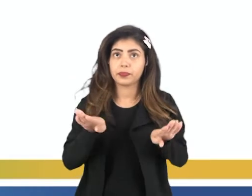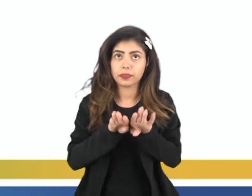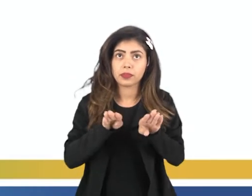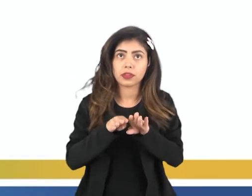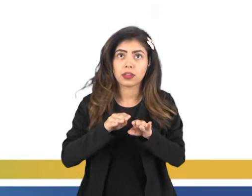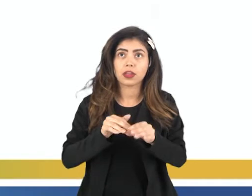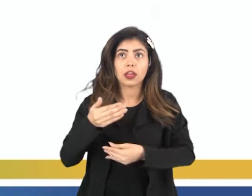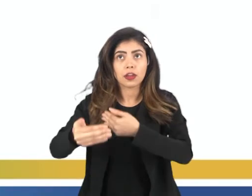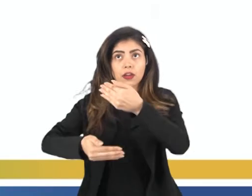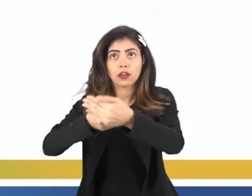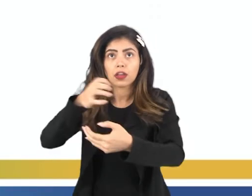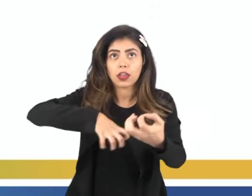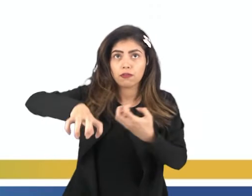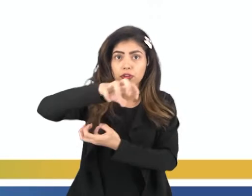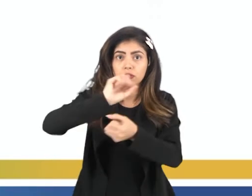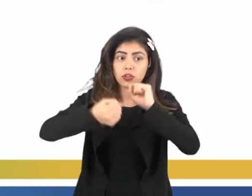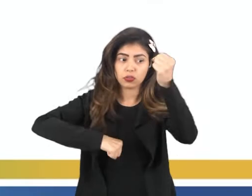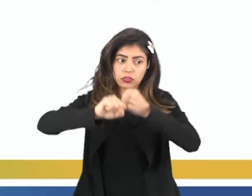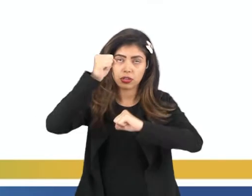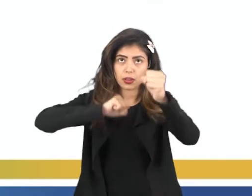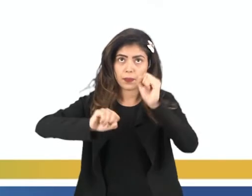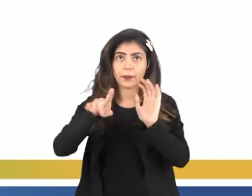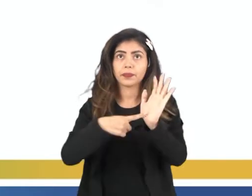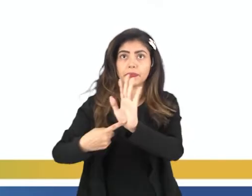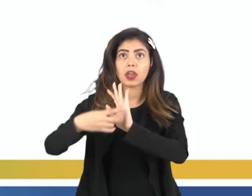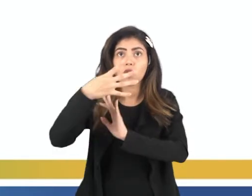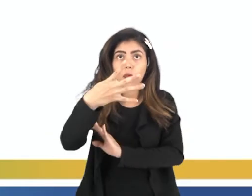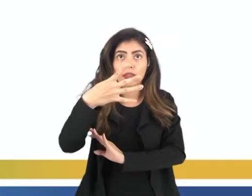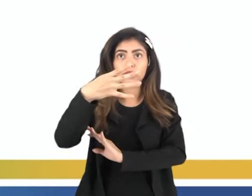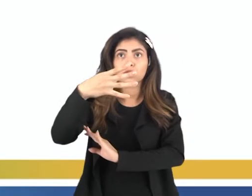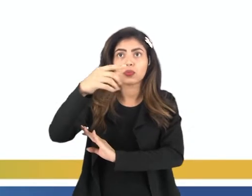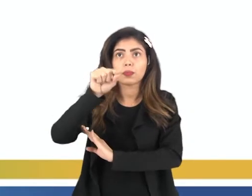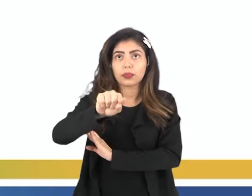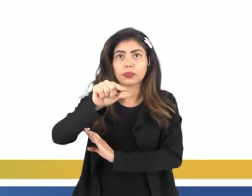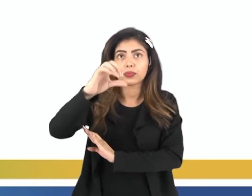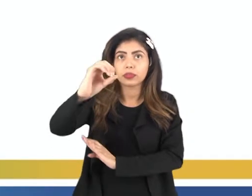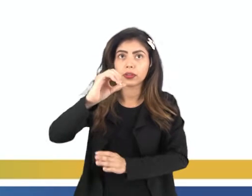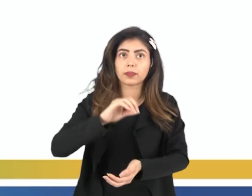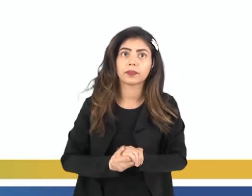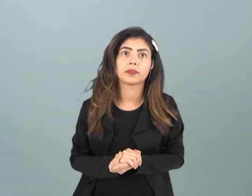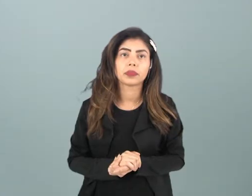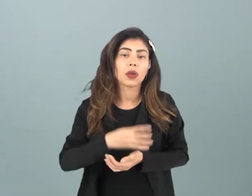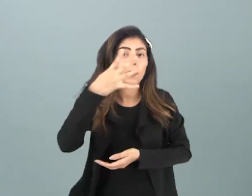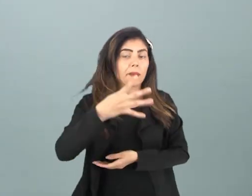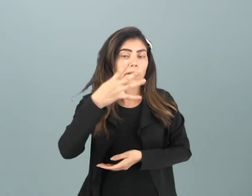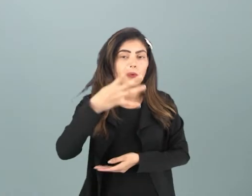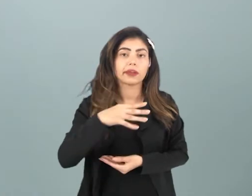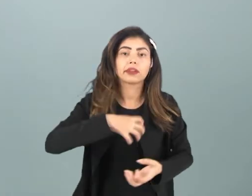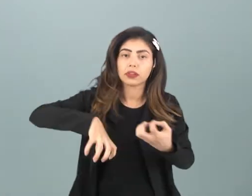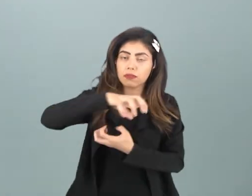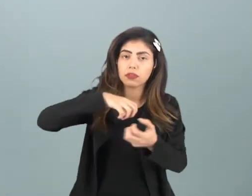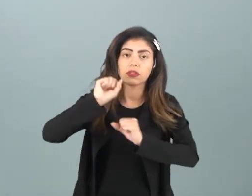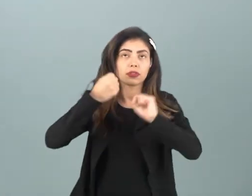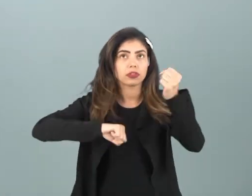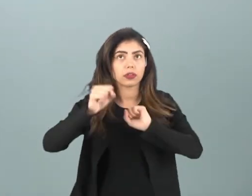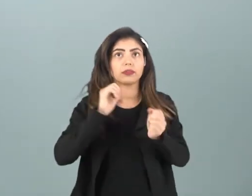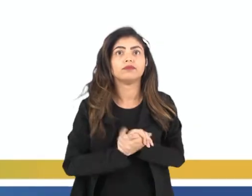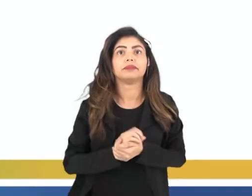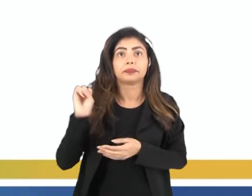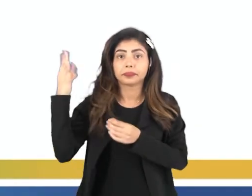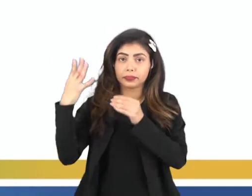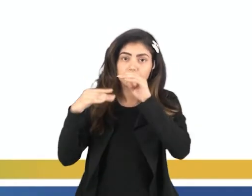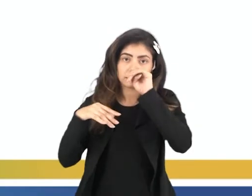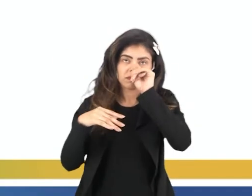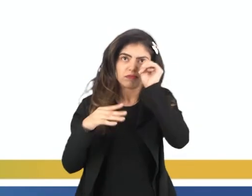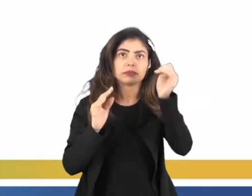Industrial, principalmente a Revolução Industrial 4.0, ou chamada Quarta Revolução Industrial. Nós temos aí o caso de um robô